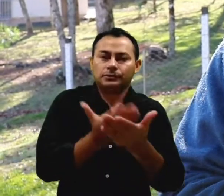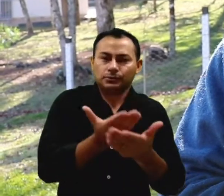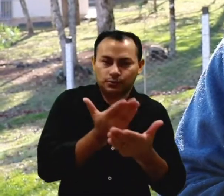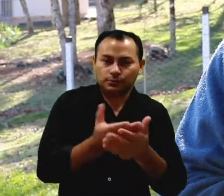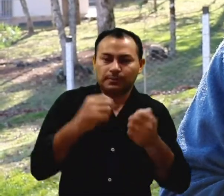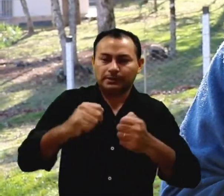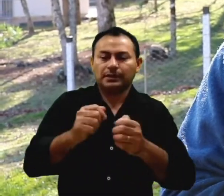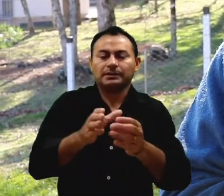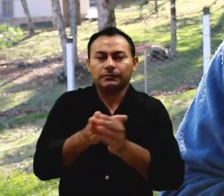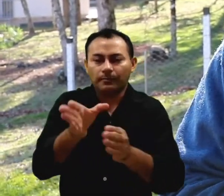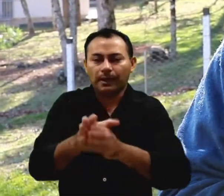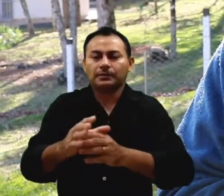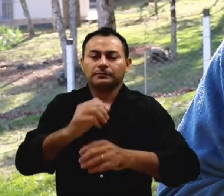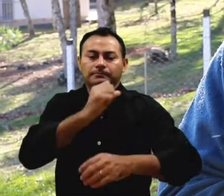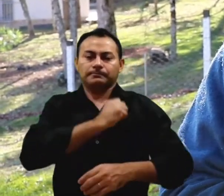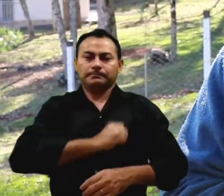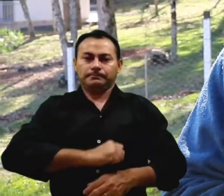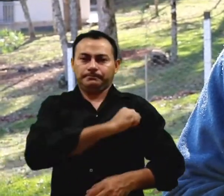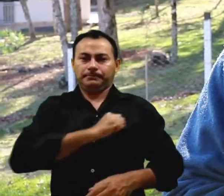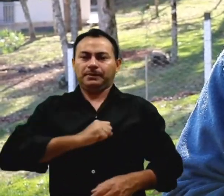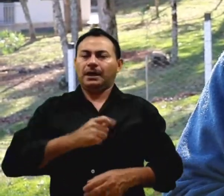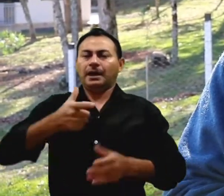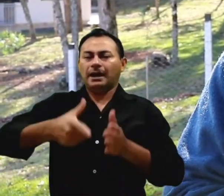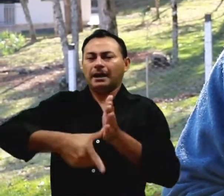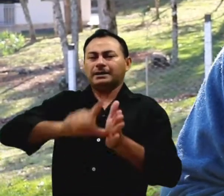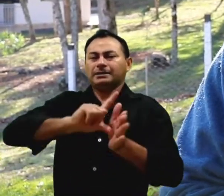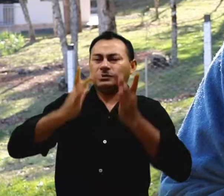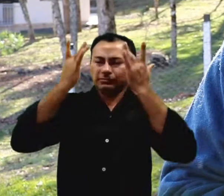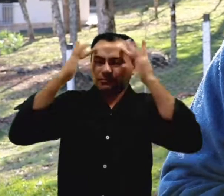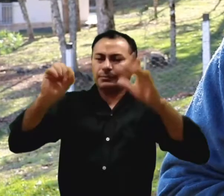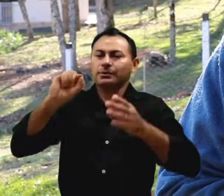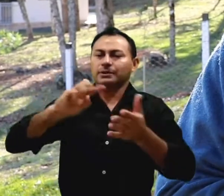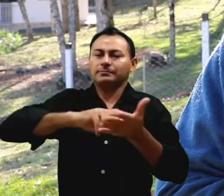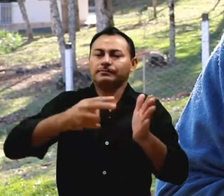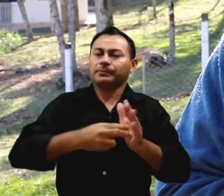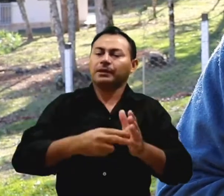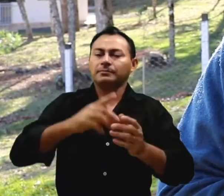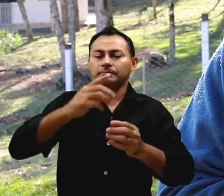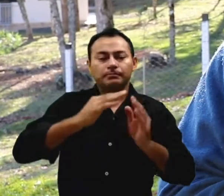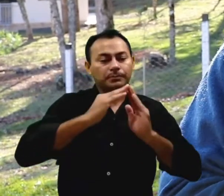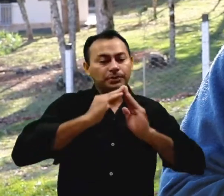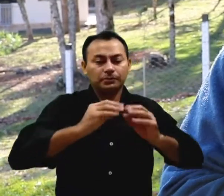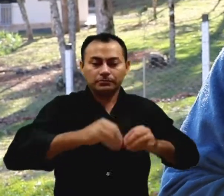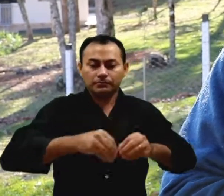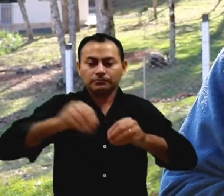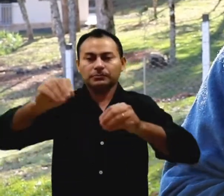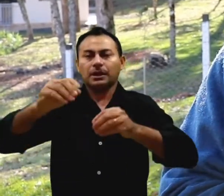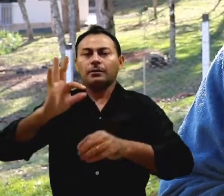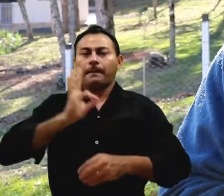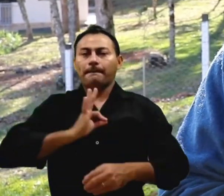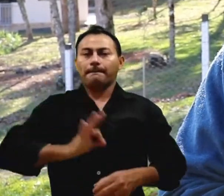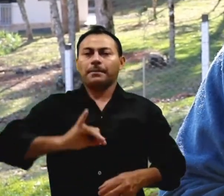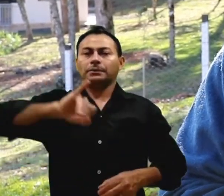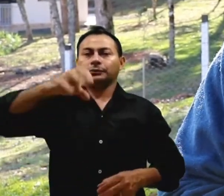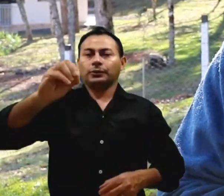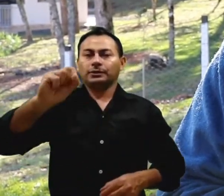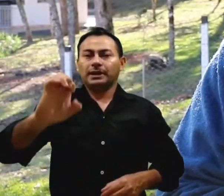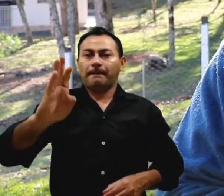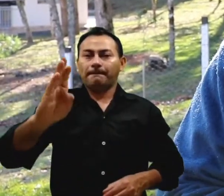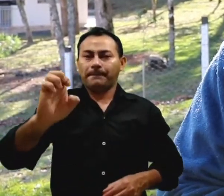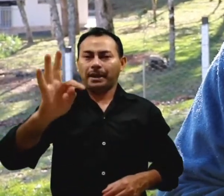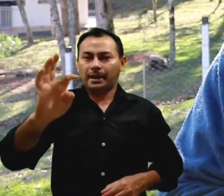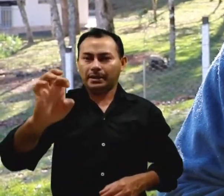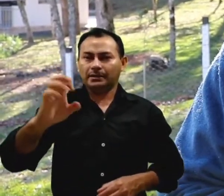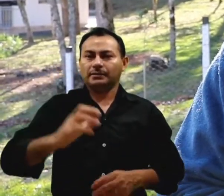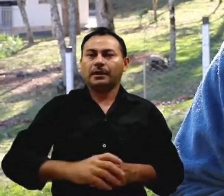necessária no seminário. Nem sabia o que era um seminário. E fui encaminhado, na época, pelo padre José Verti,